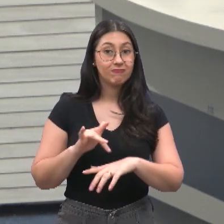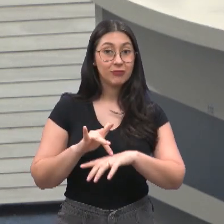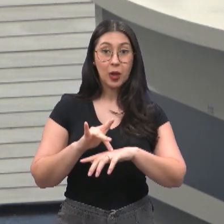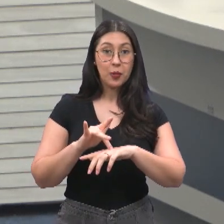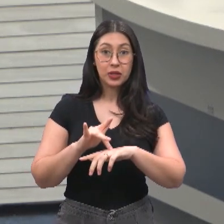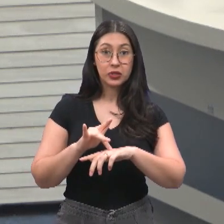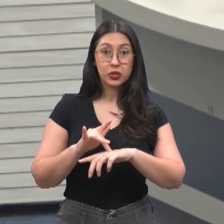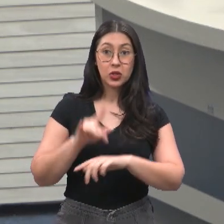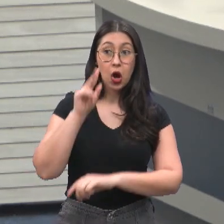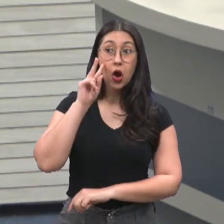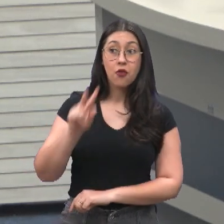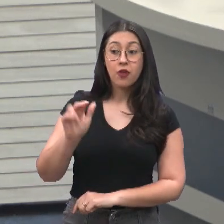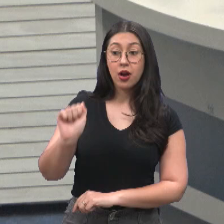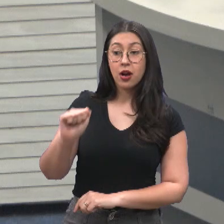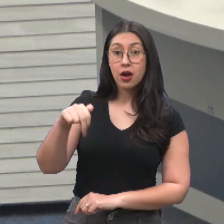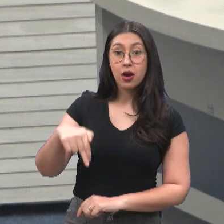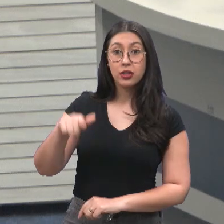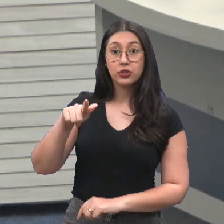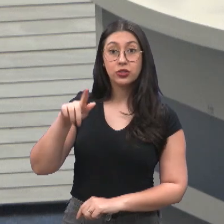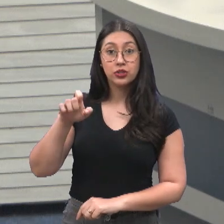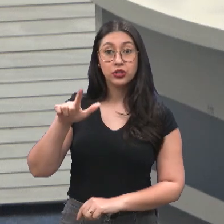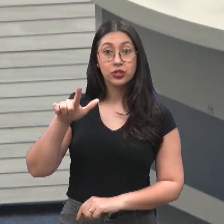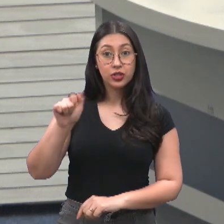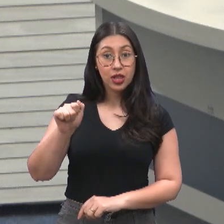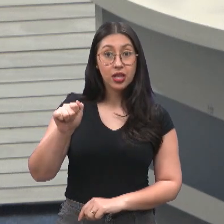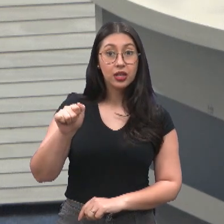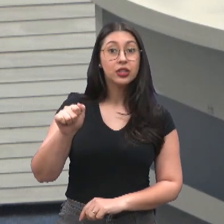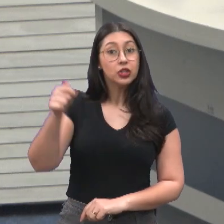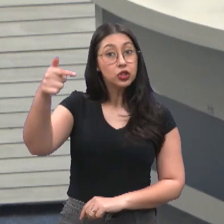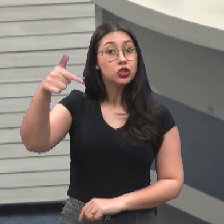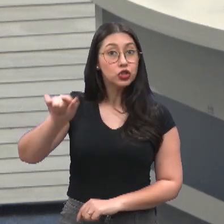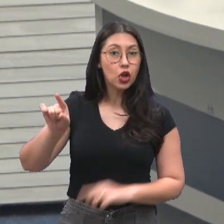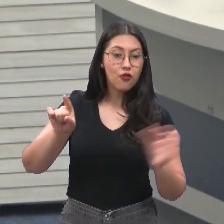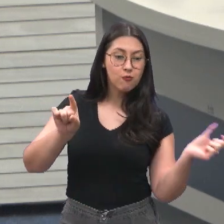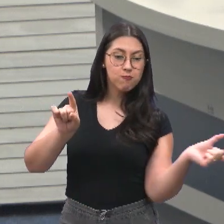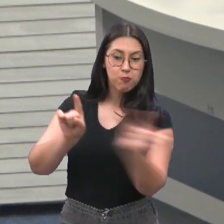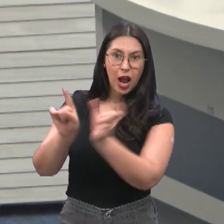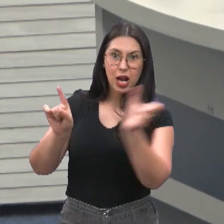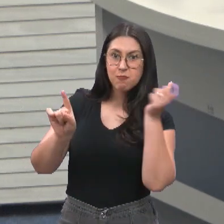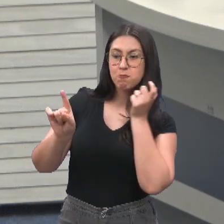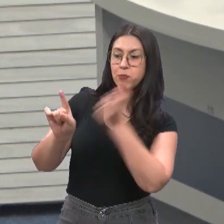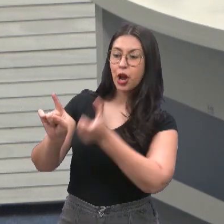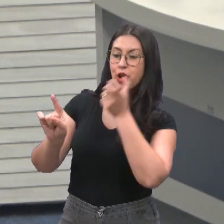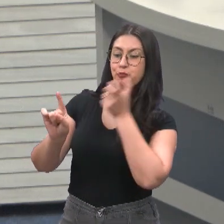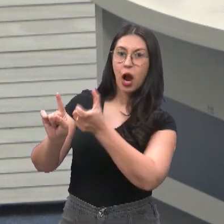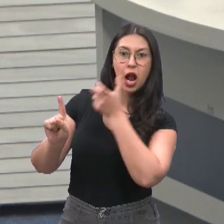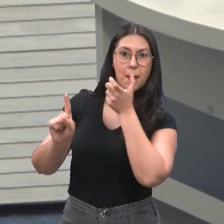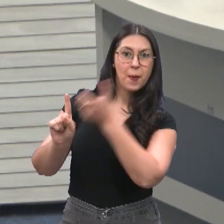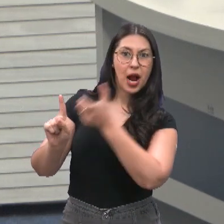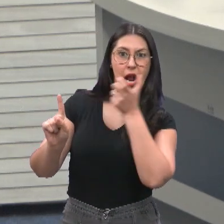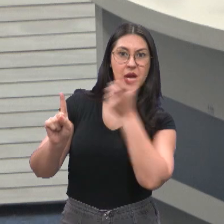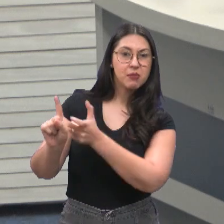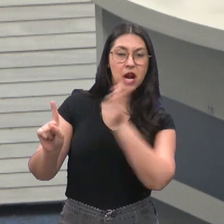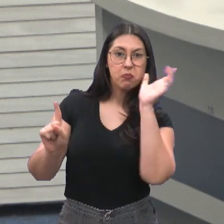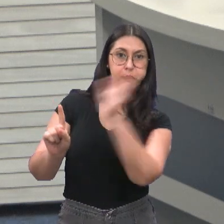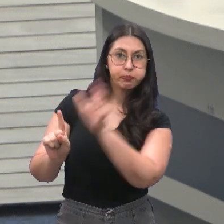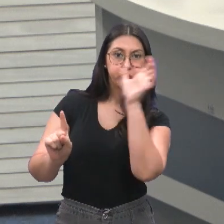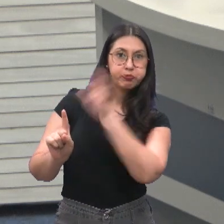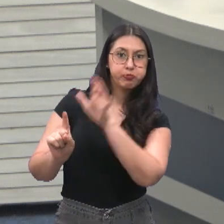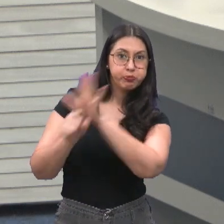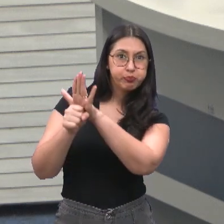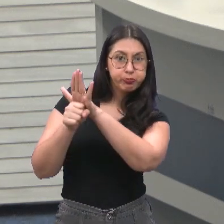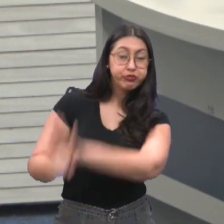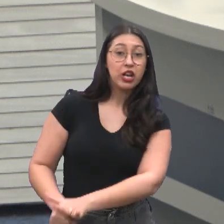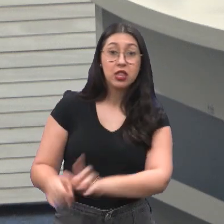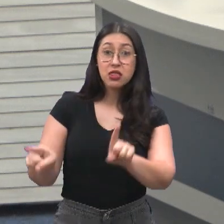Ângela Guadagnin novamente ser alvo de ataques tão baixos, covardes,